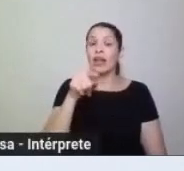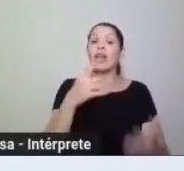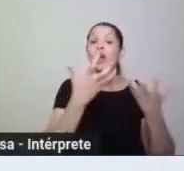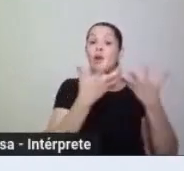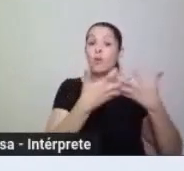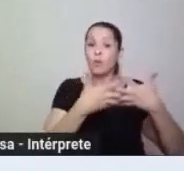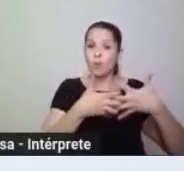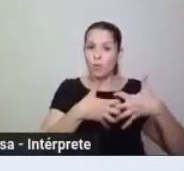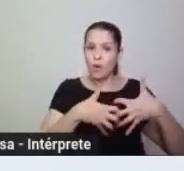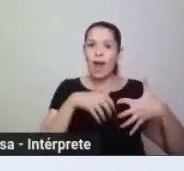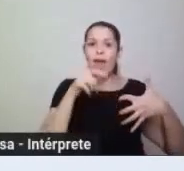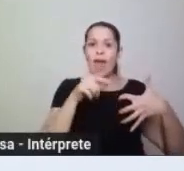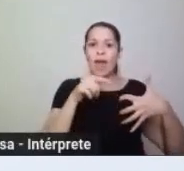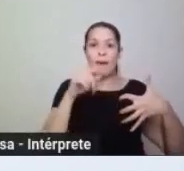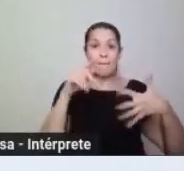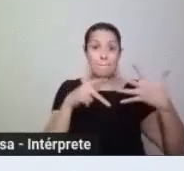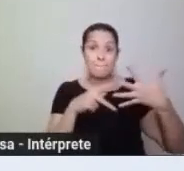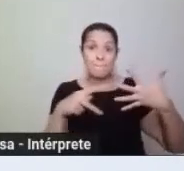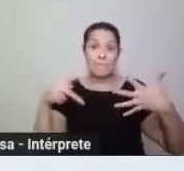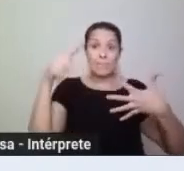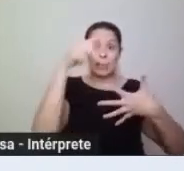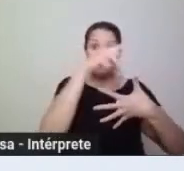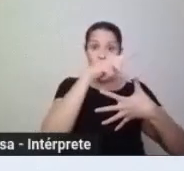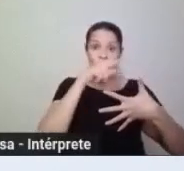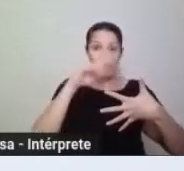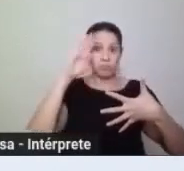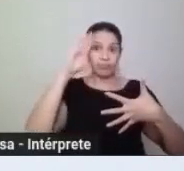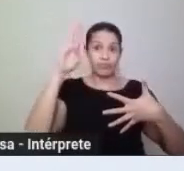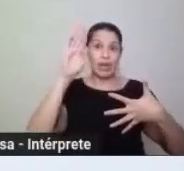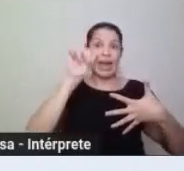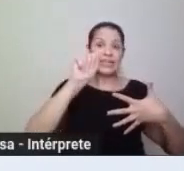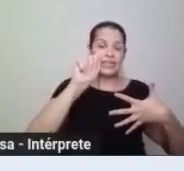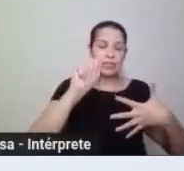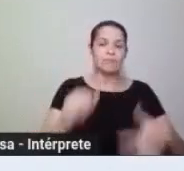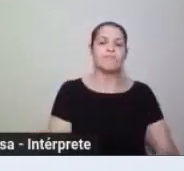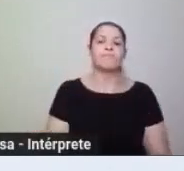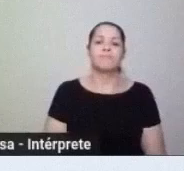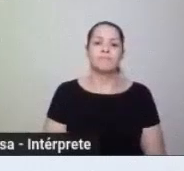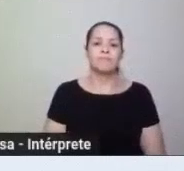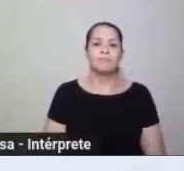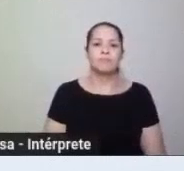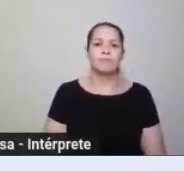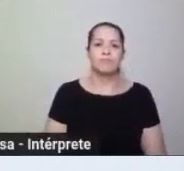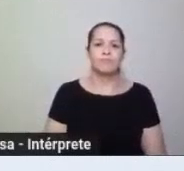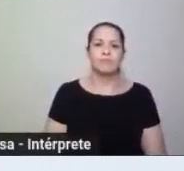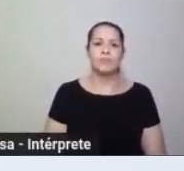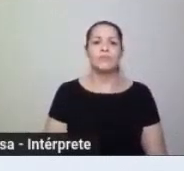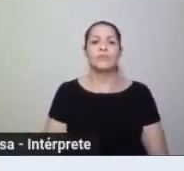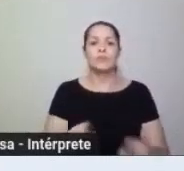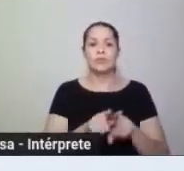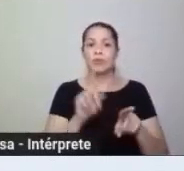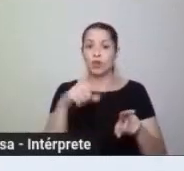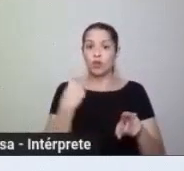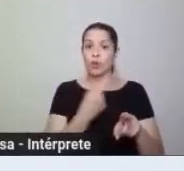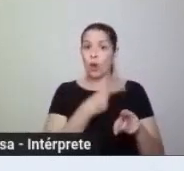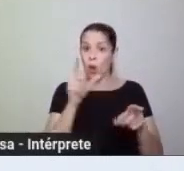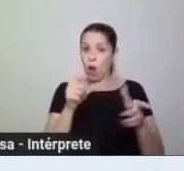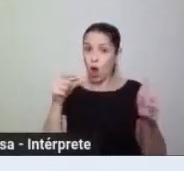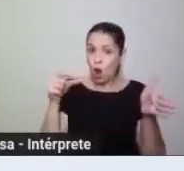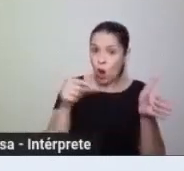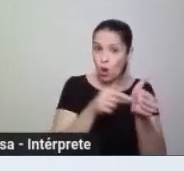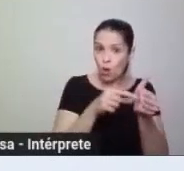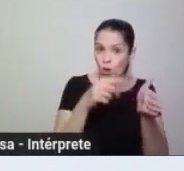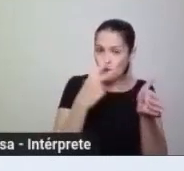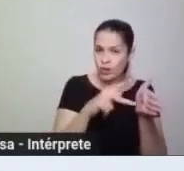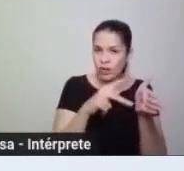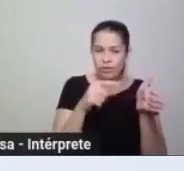nós aqui, pela criticidade. E aí a gente instalou nele os